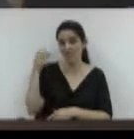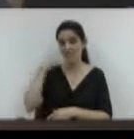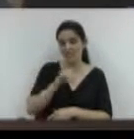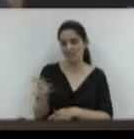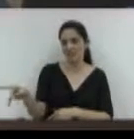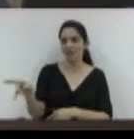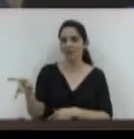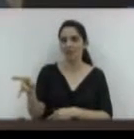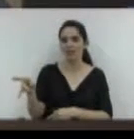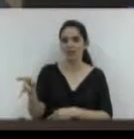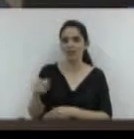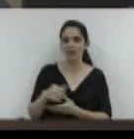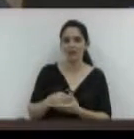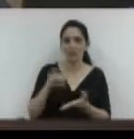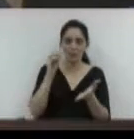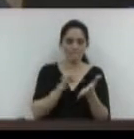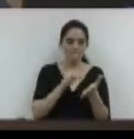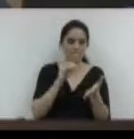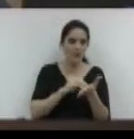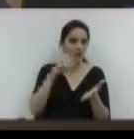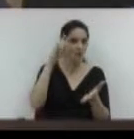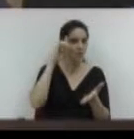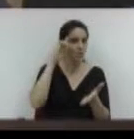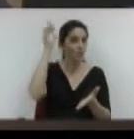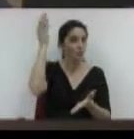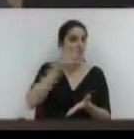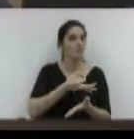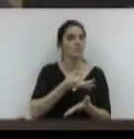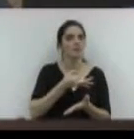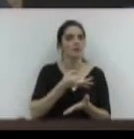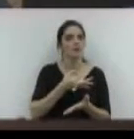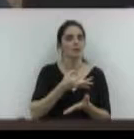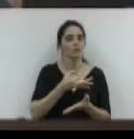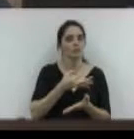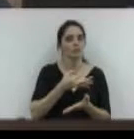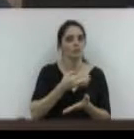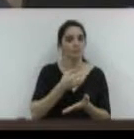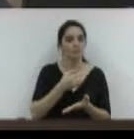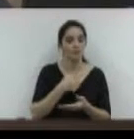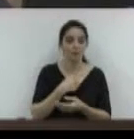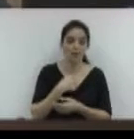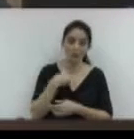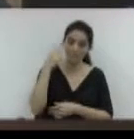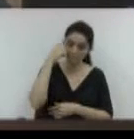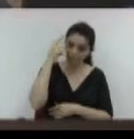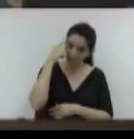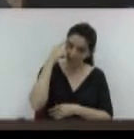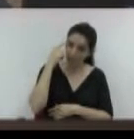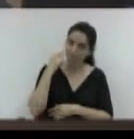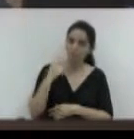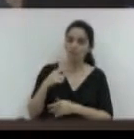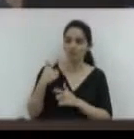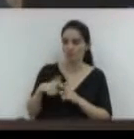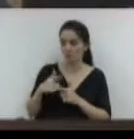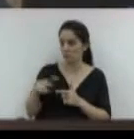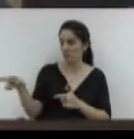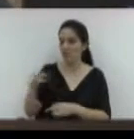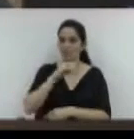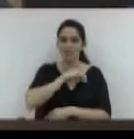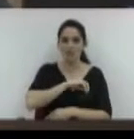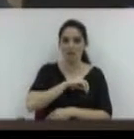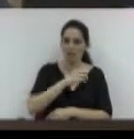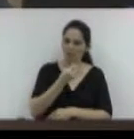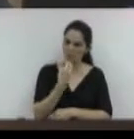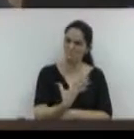não sei se o evangelista tem cartão de ponto. Eu não acho justo isso aí. Ele ganha bem para